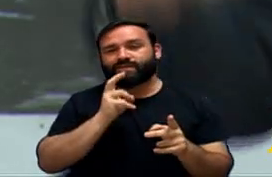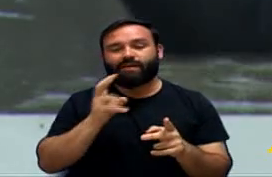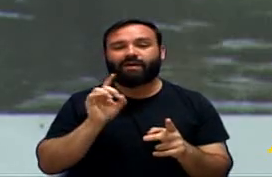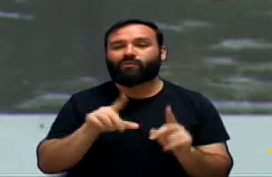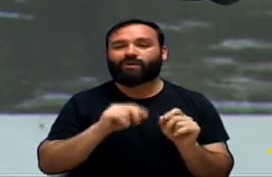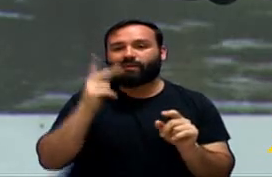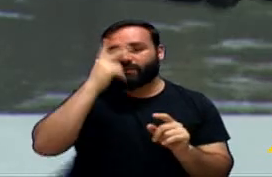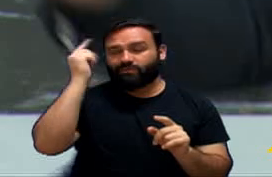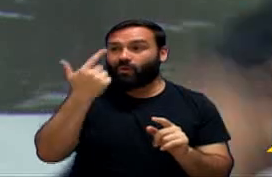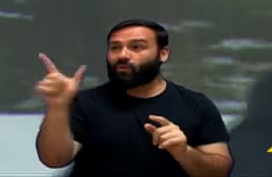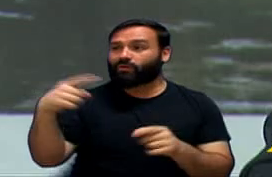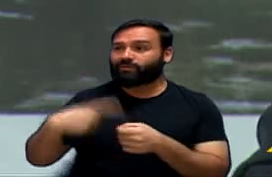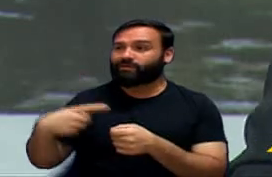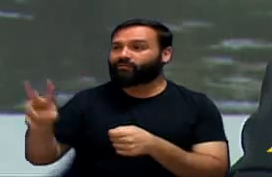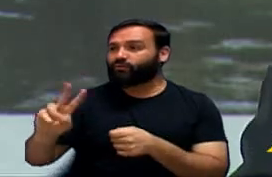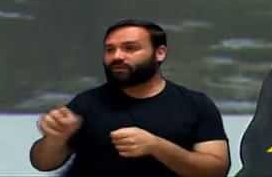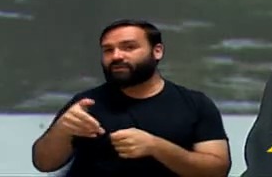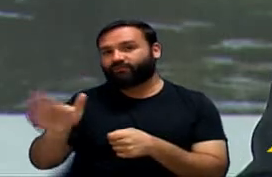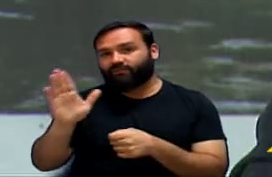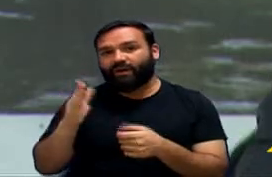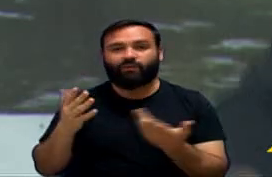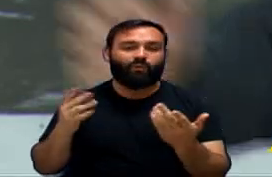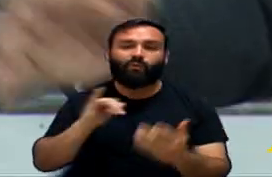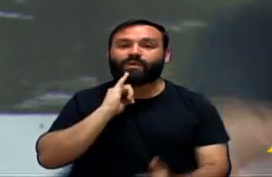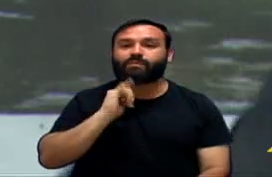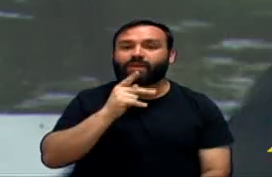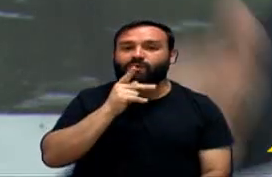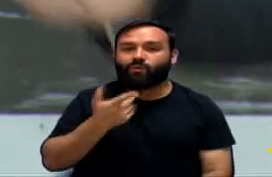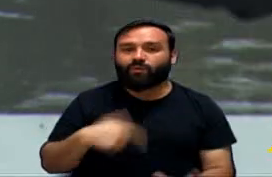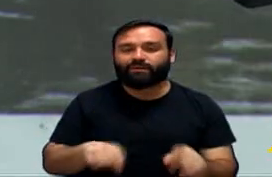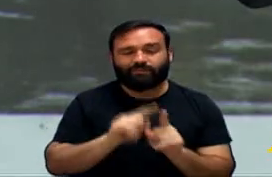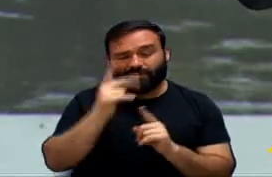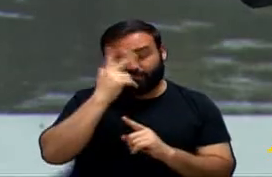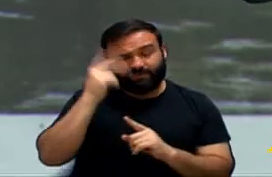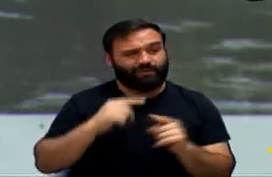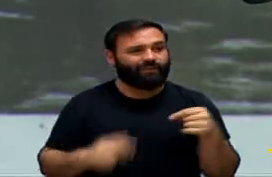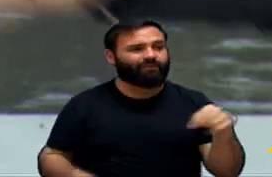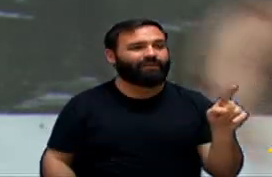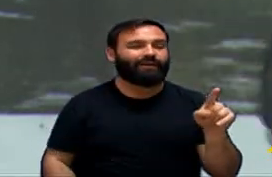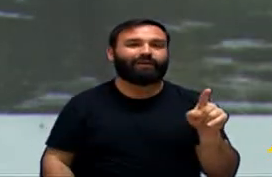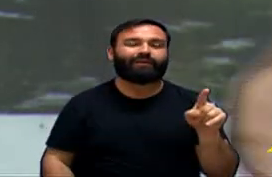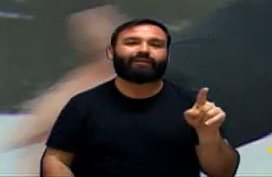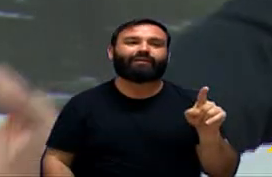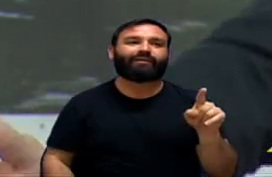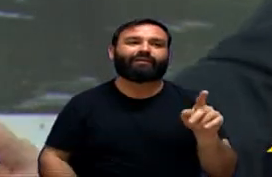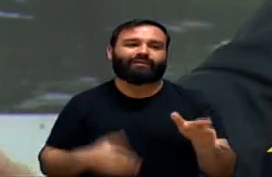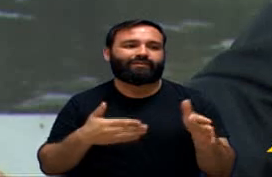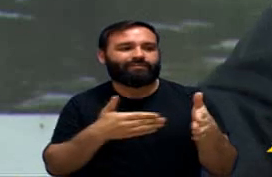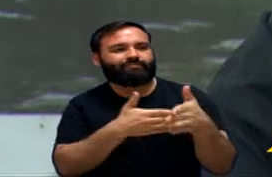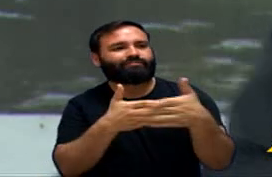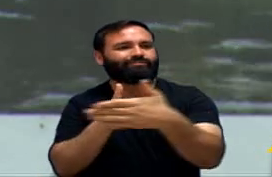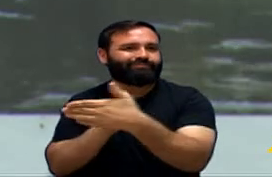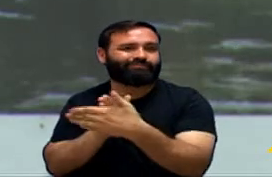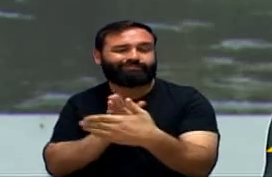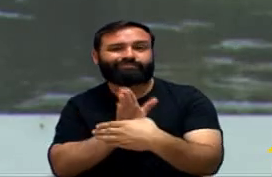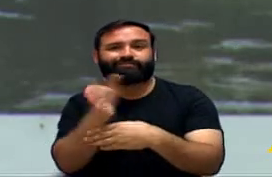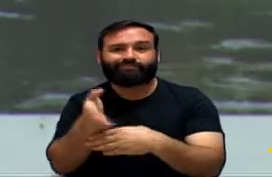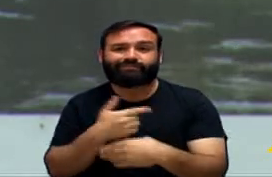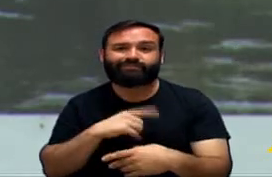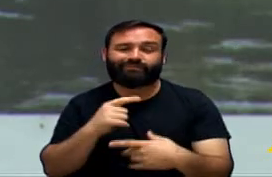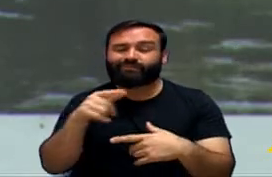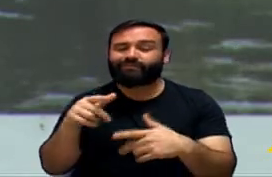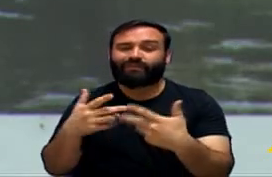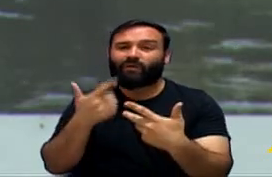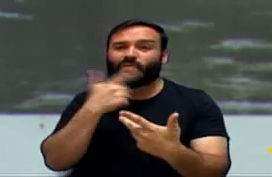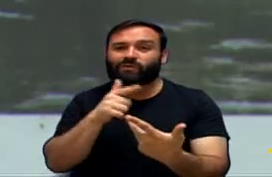É só o cara ir pra cidade de Votorantim pra Iperó para é só o cara atravessar a as fronteiras intercidades e ele faz a instalação e